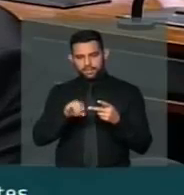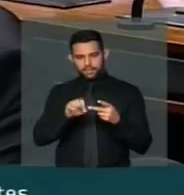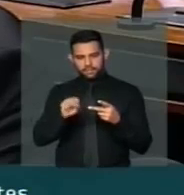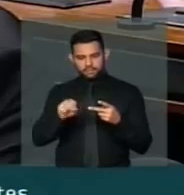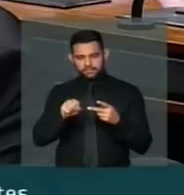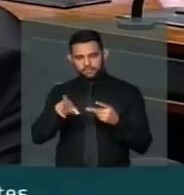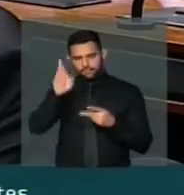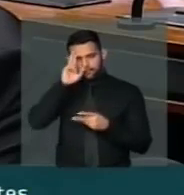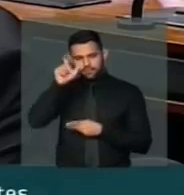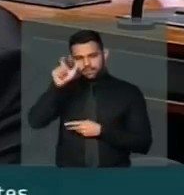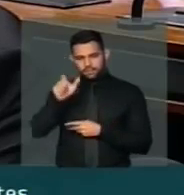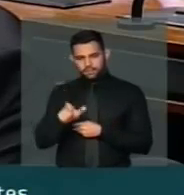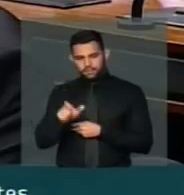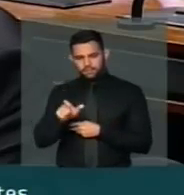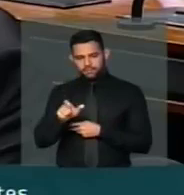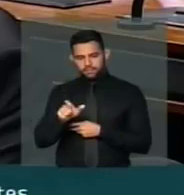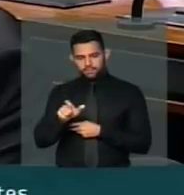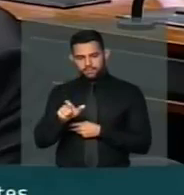Vossa Excelência